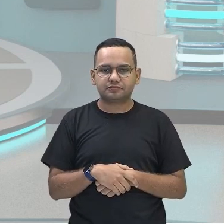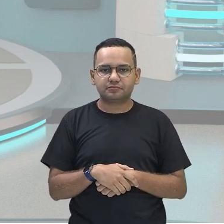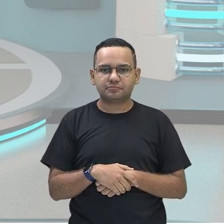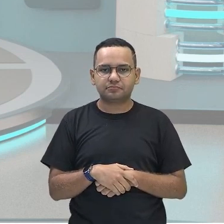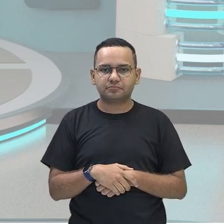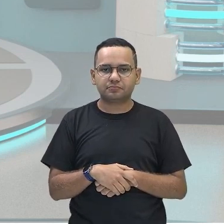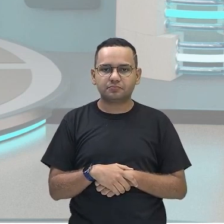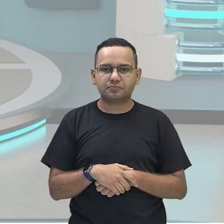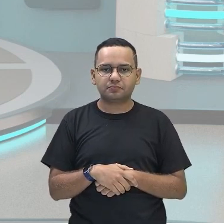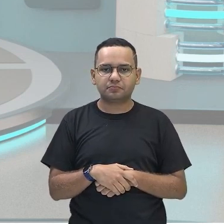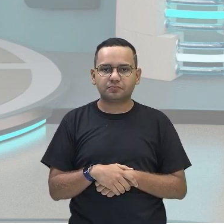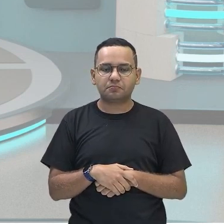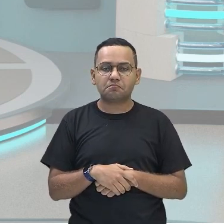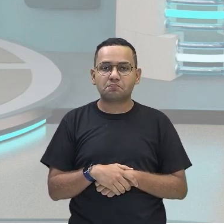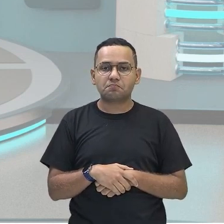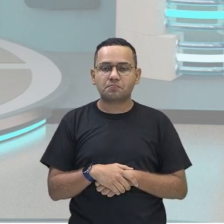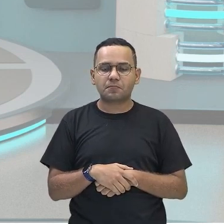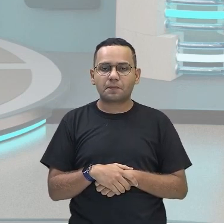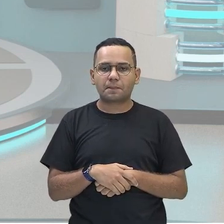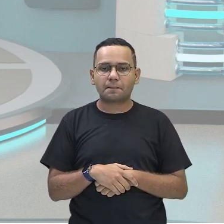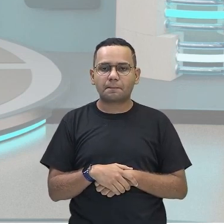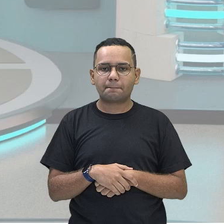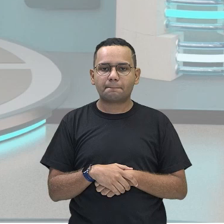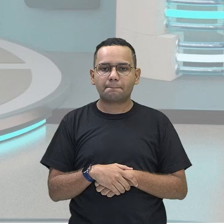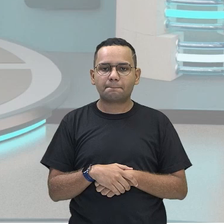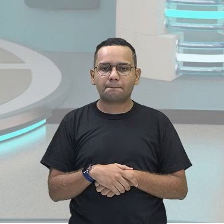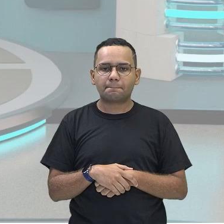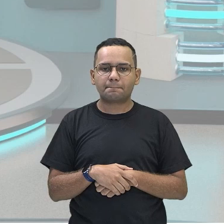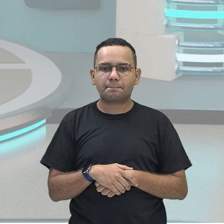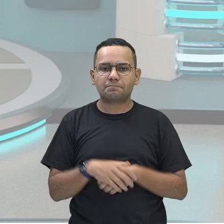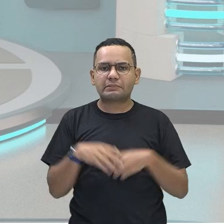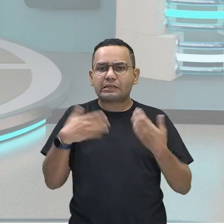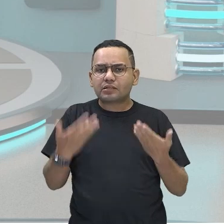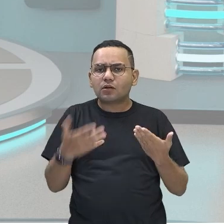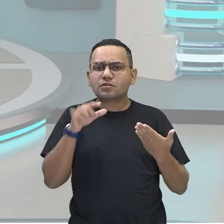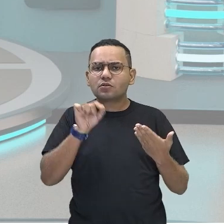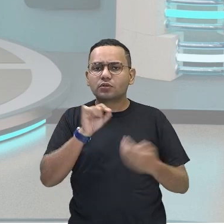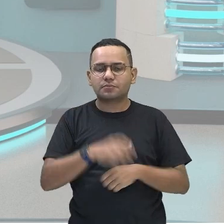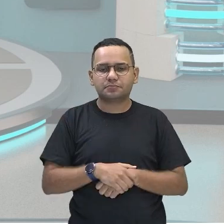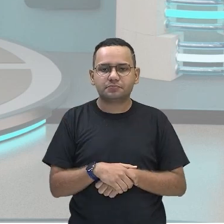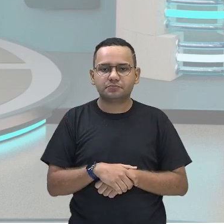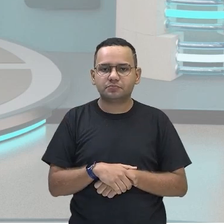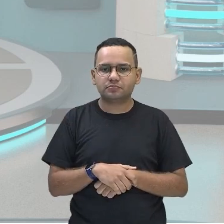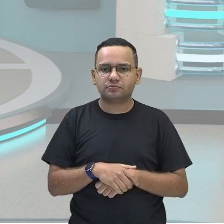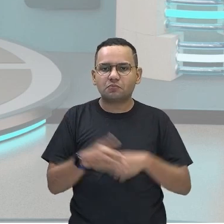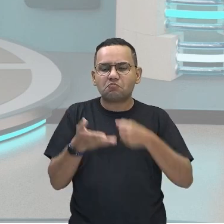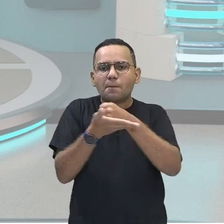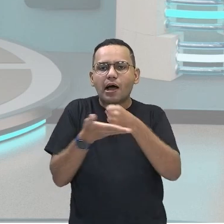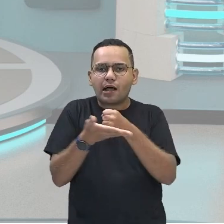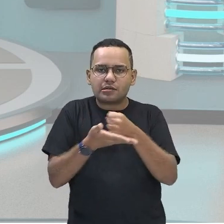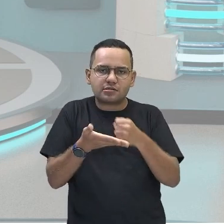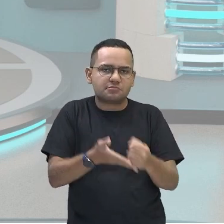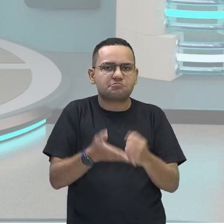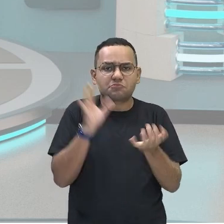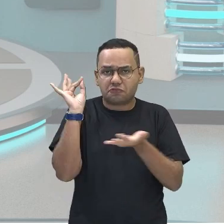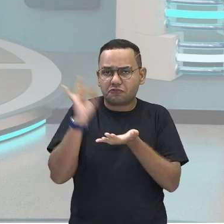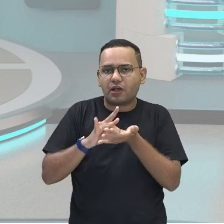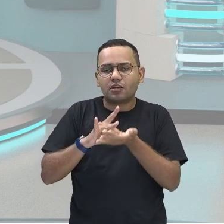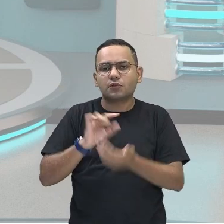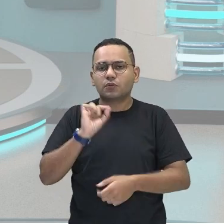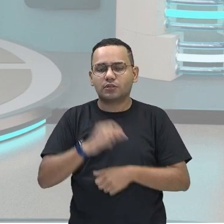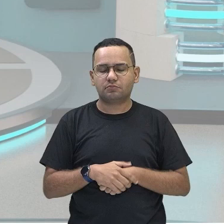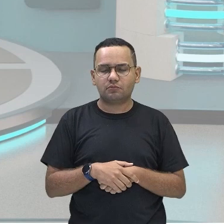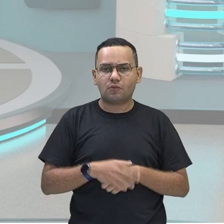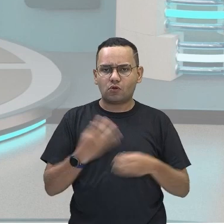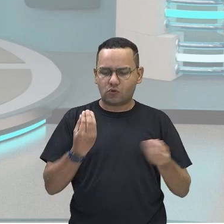base nos servem de ent ação como quase como uma bússola para me dizer onde eu estou como eu estou